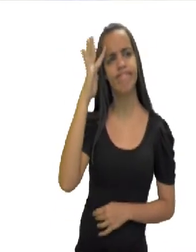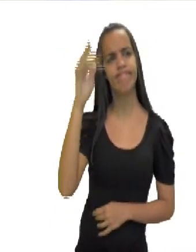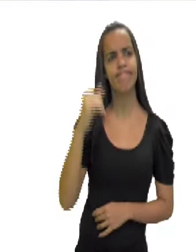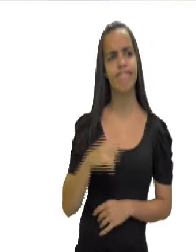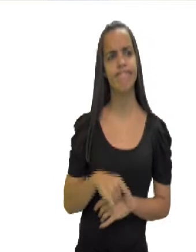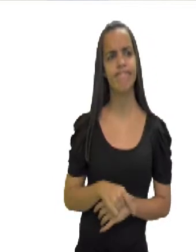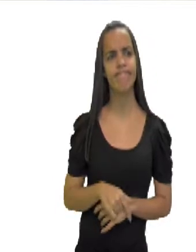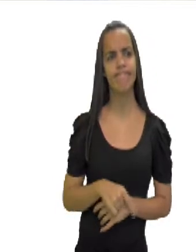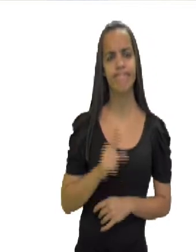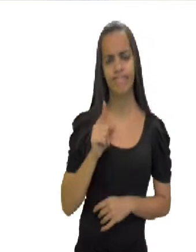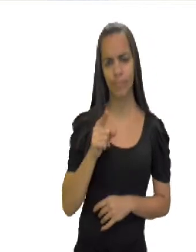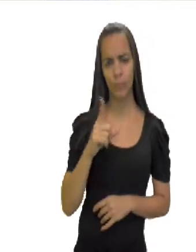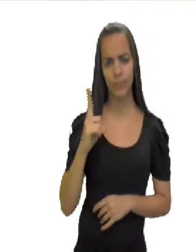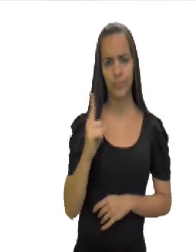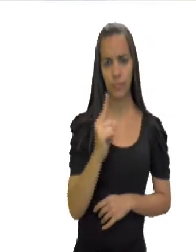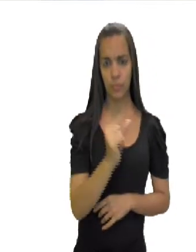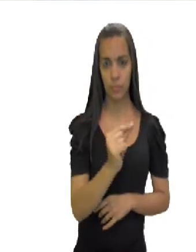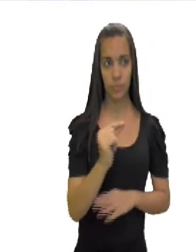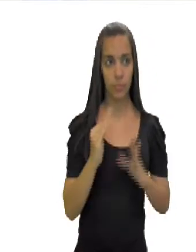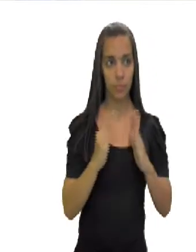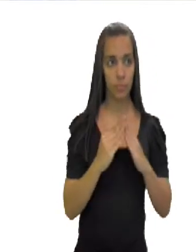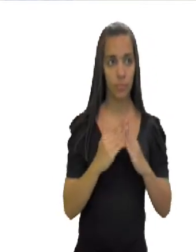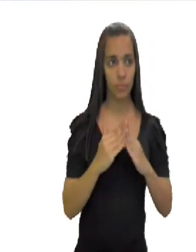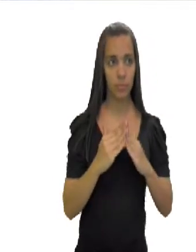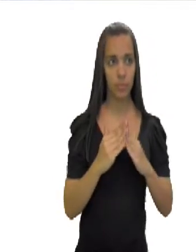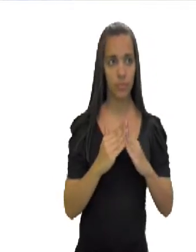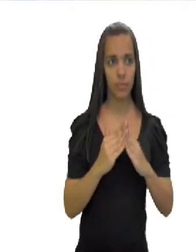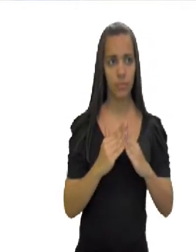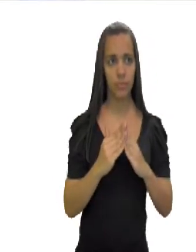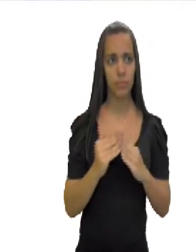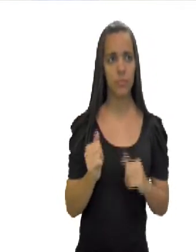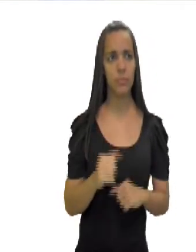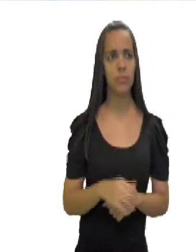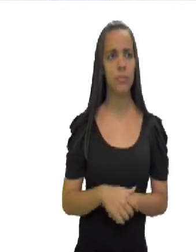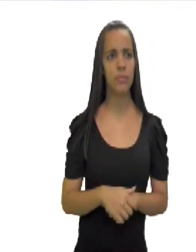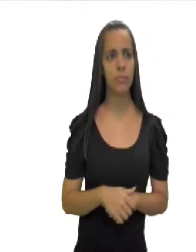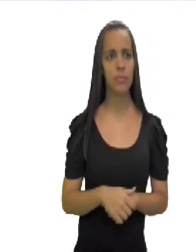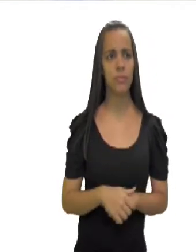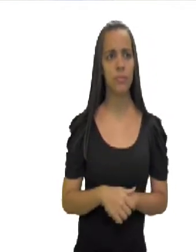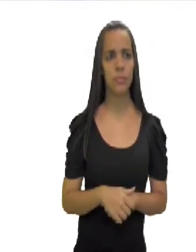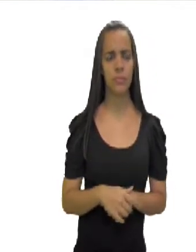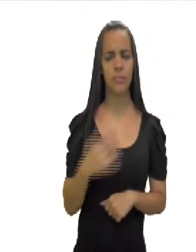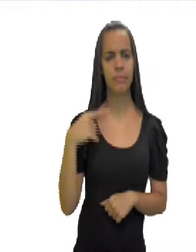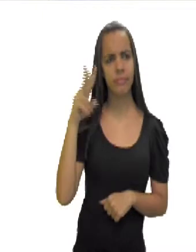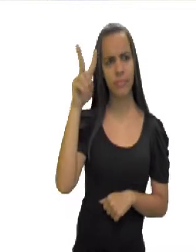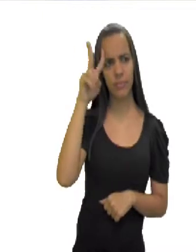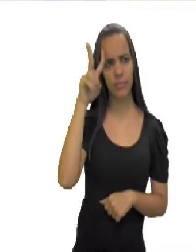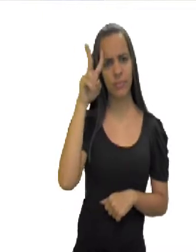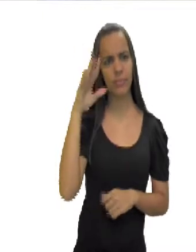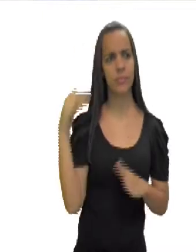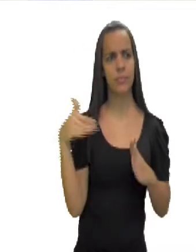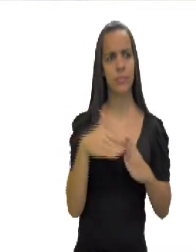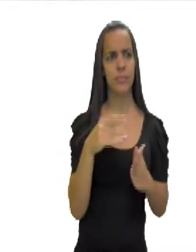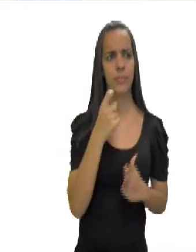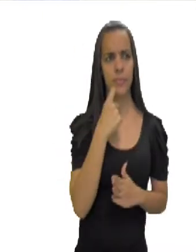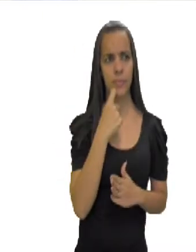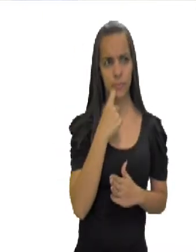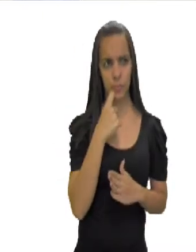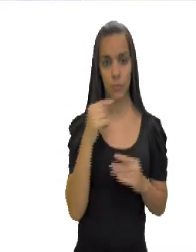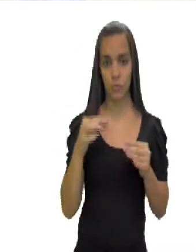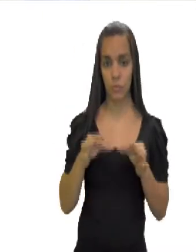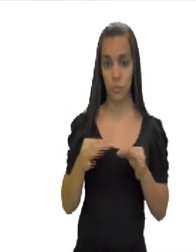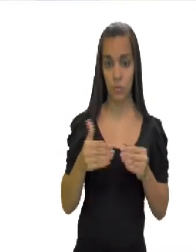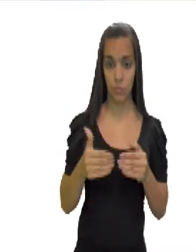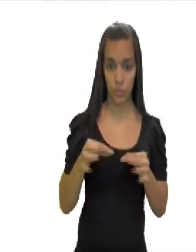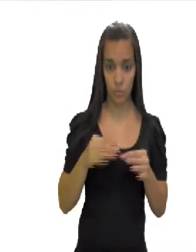você saindo da sua casa e indo até a escola. Digamos que de segunda a sexta você faz esse